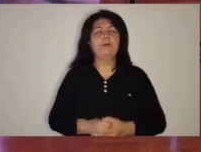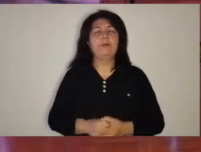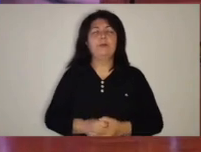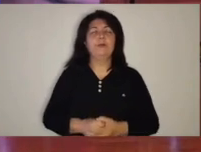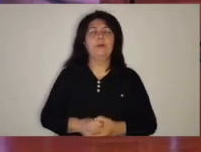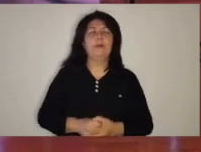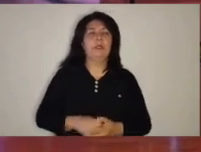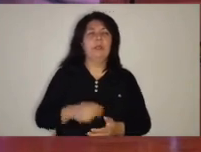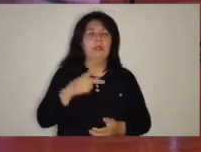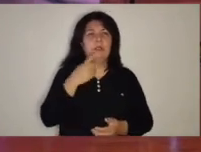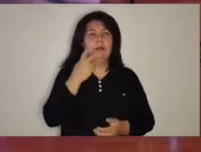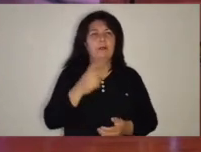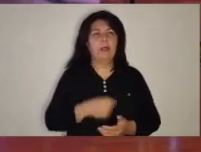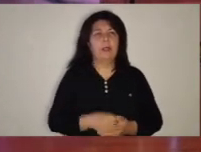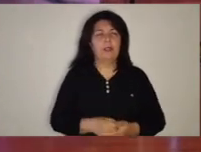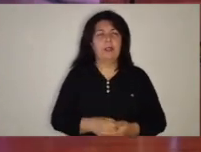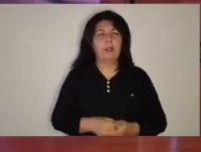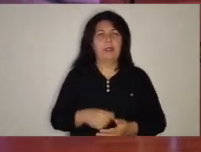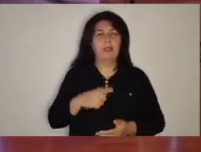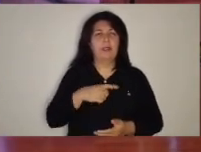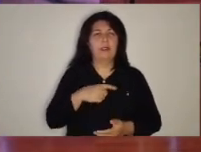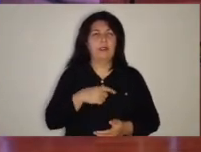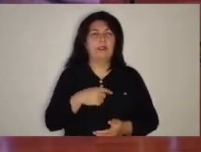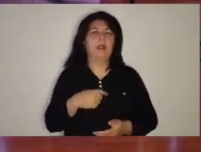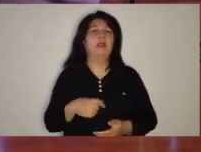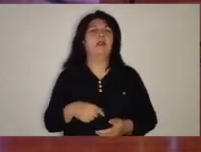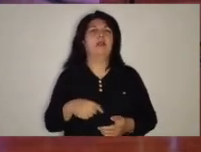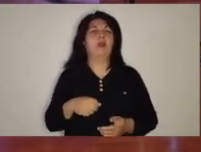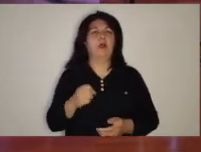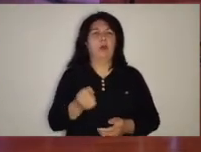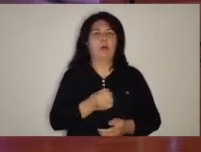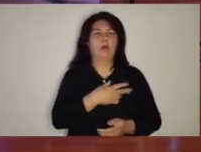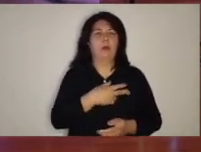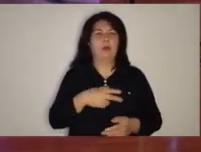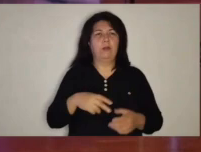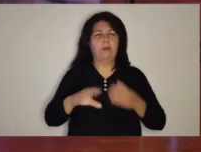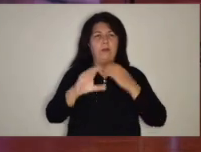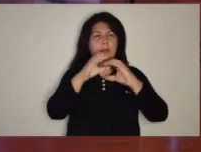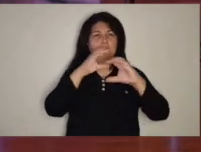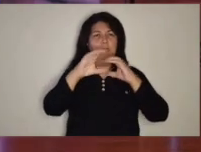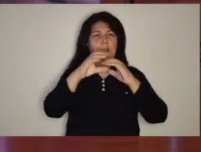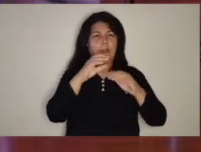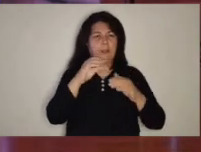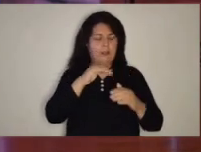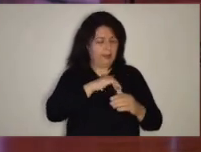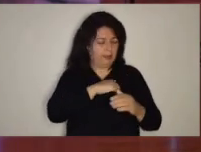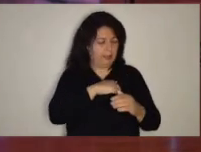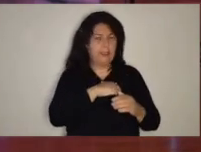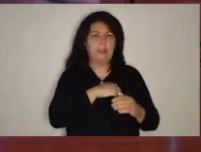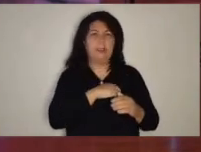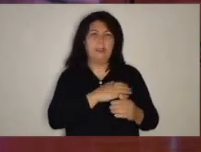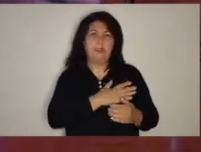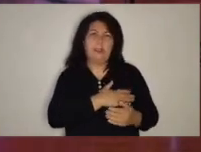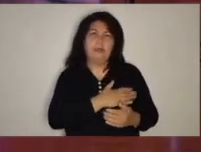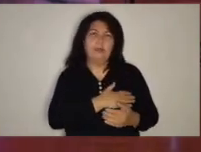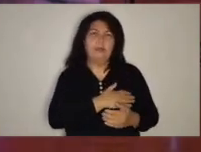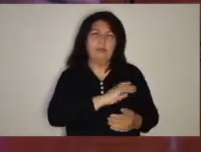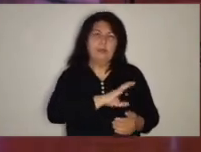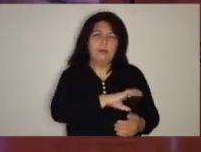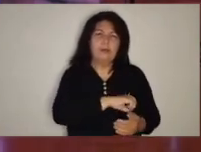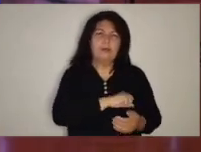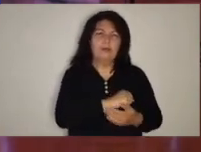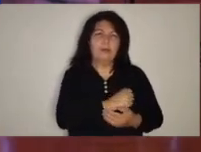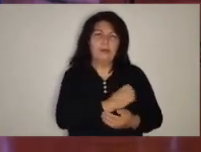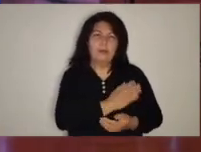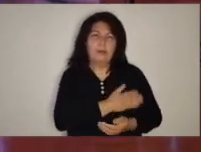Senhor. Muitas das vezes estamos aí embaixo e não conhecemos o louvor e não adoramos ao Senhor. Mas